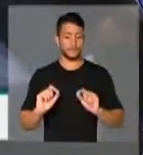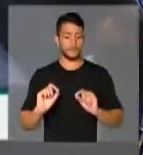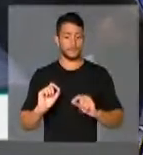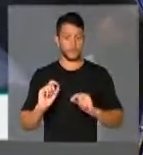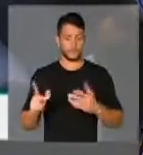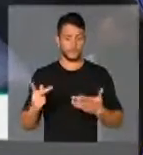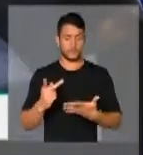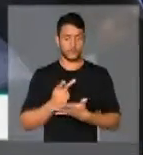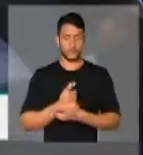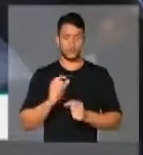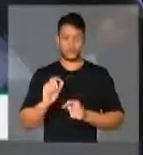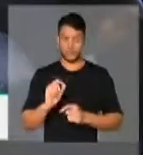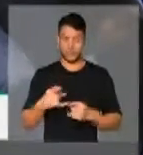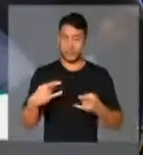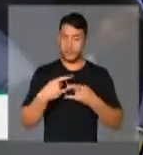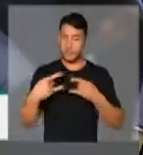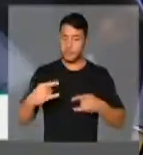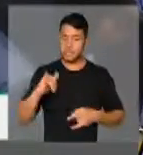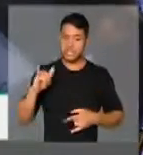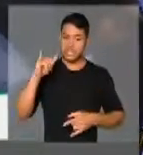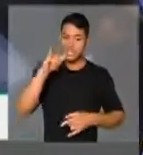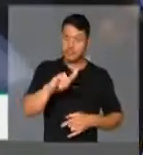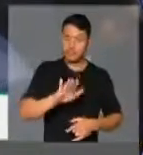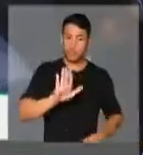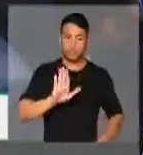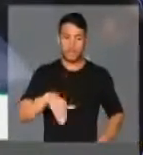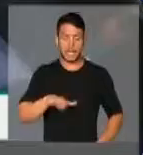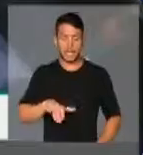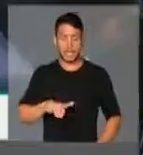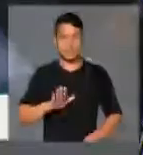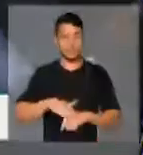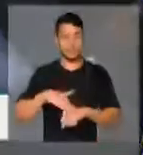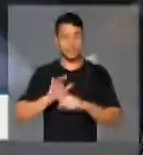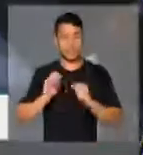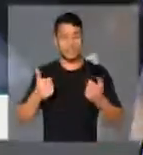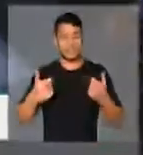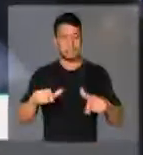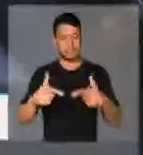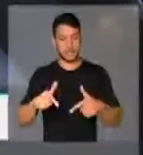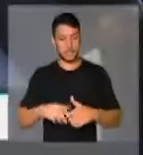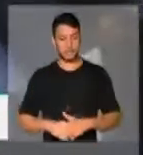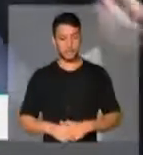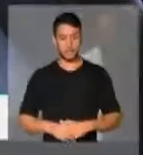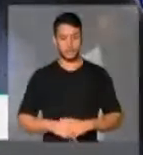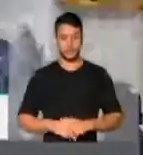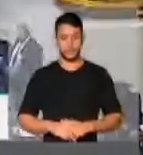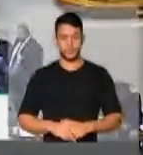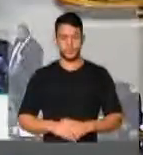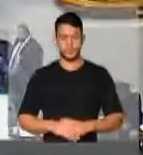acontecer? Barateamento das passagens, aumento da oferta de empregos. Senhor presidente.